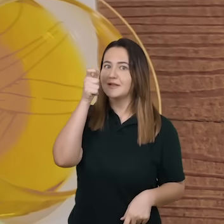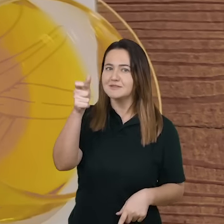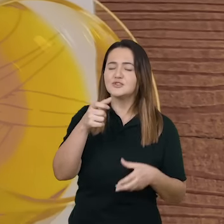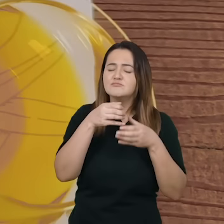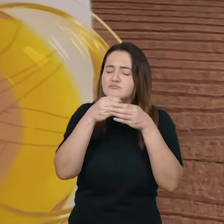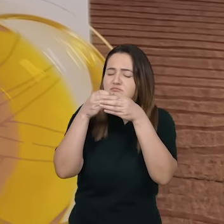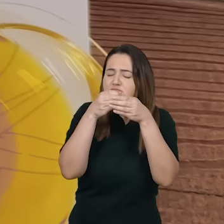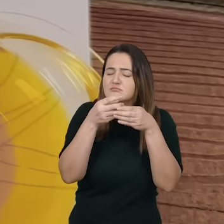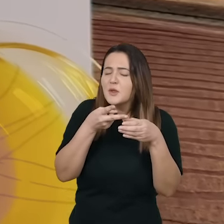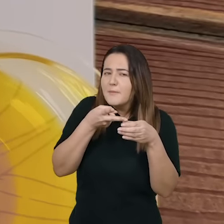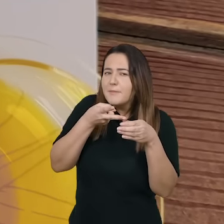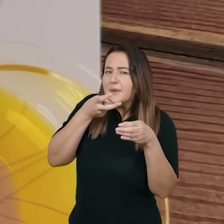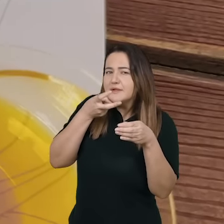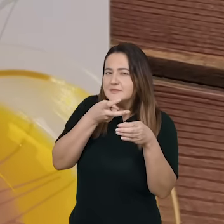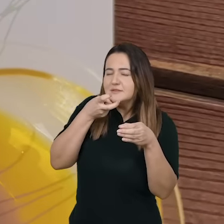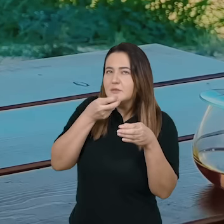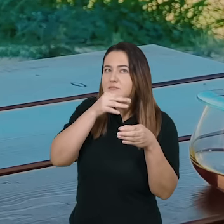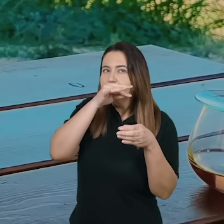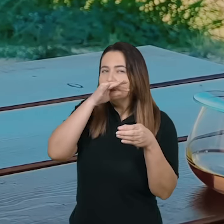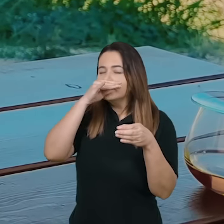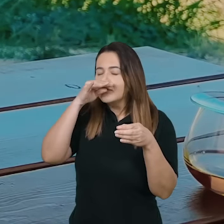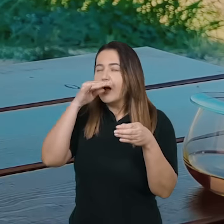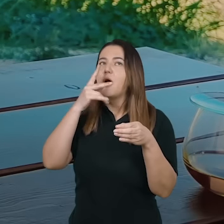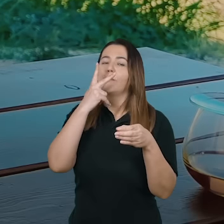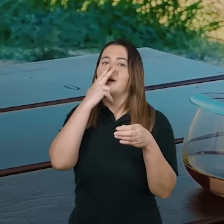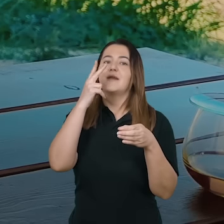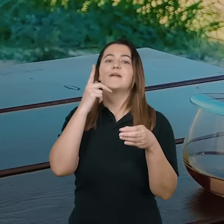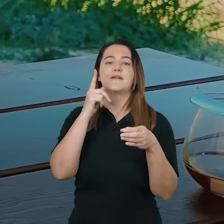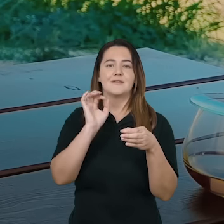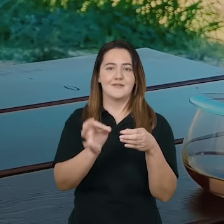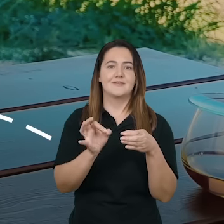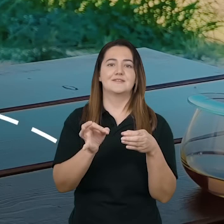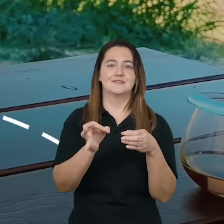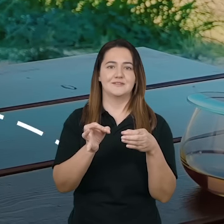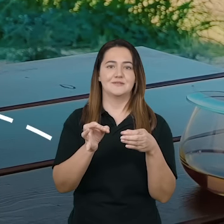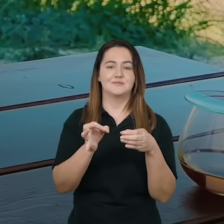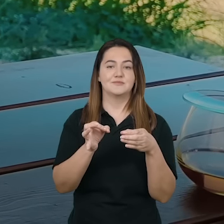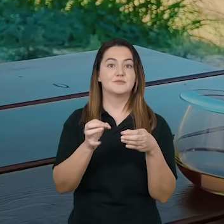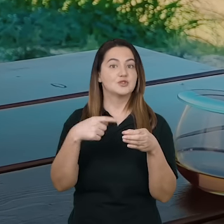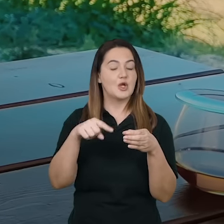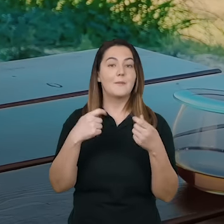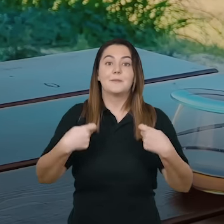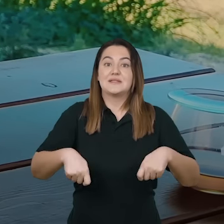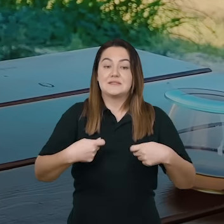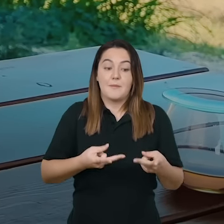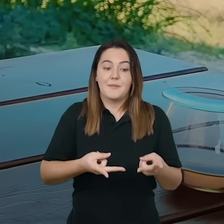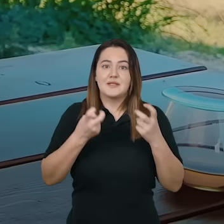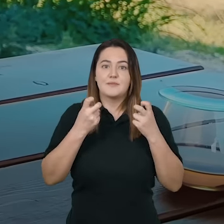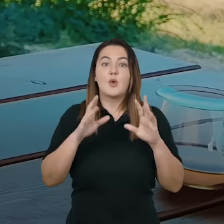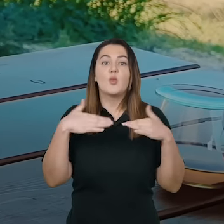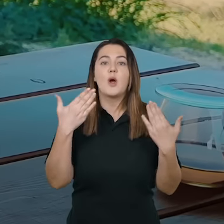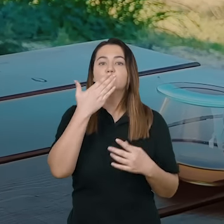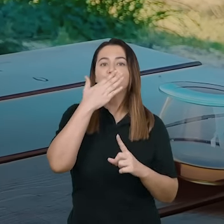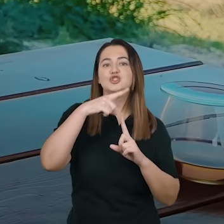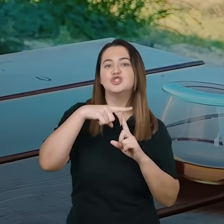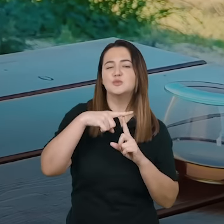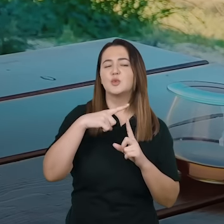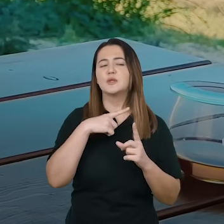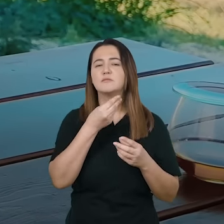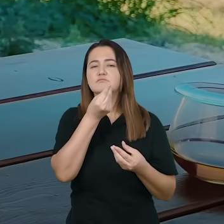né? Lá no fundinho, quando a gente cheira, aqui ó, faz isso, a gente precisa identificar se a